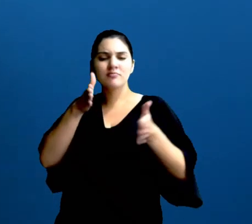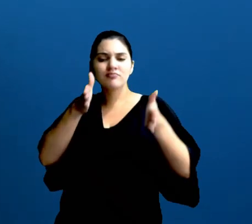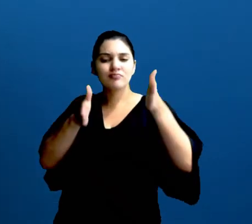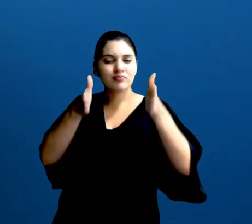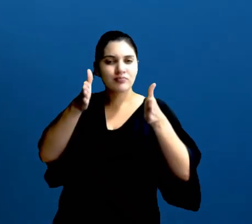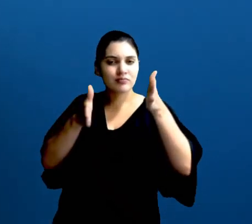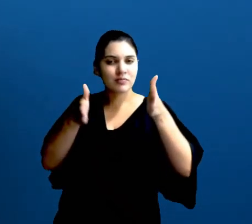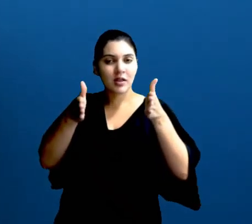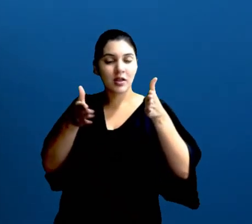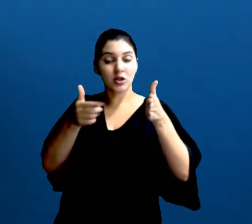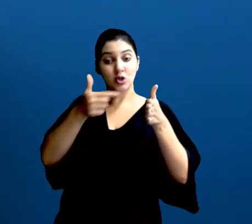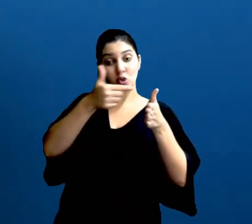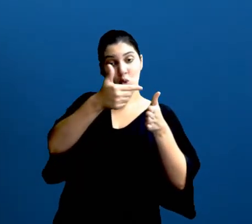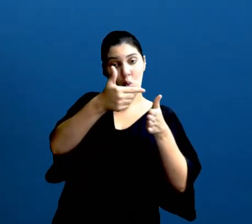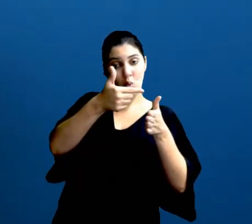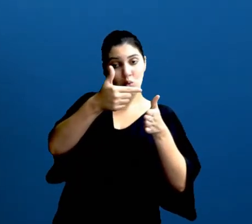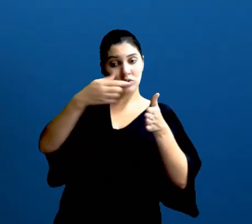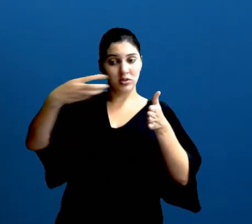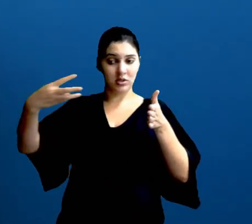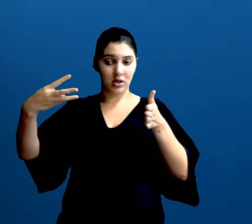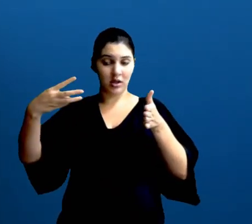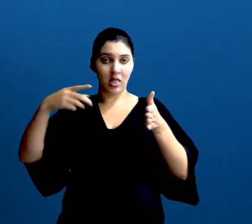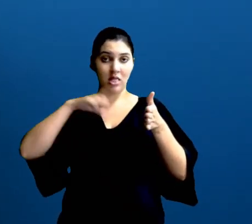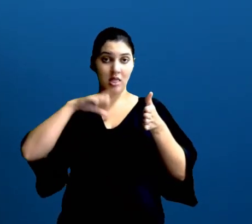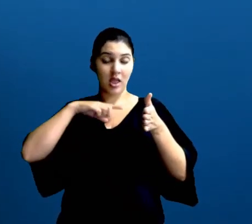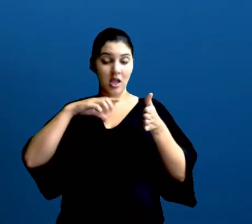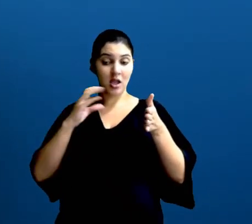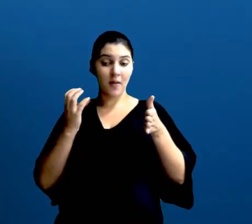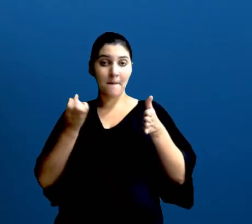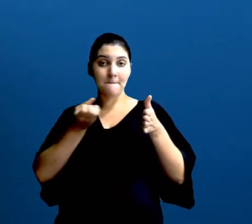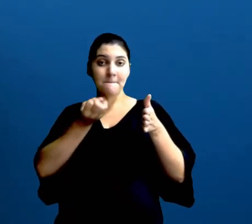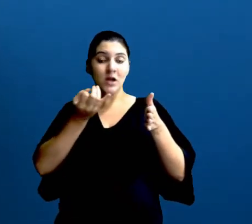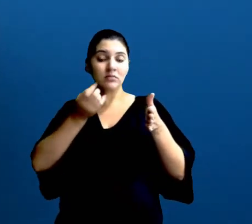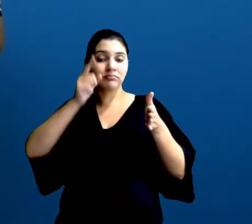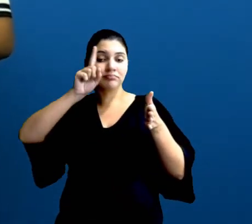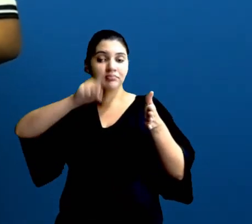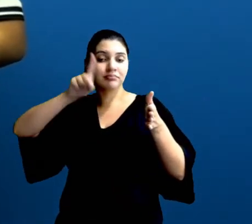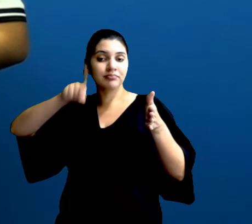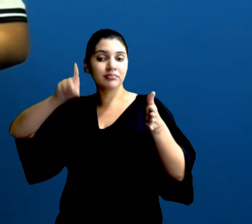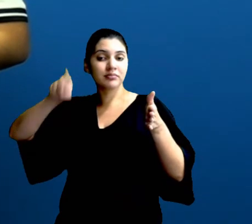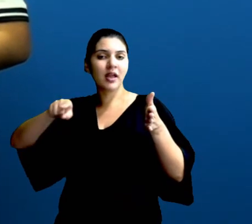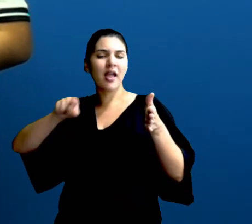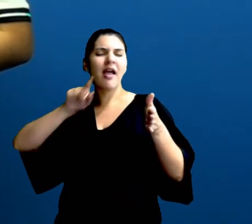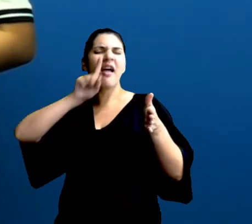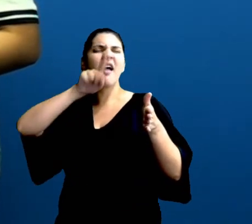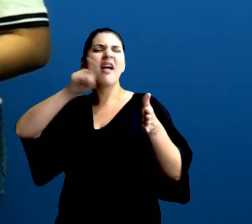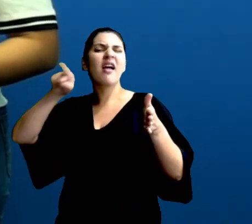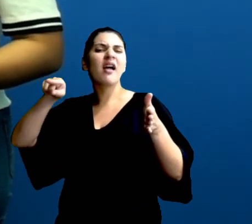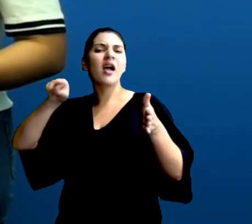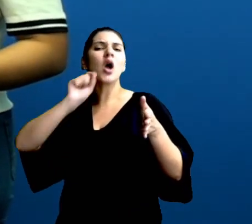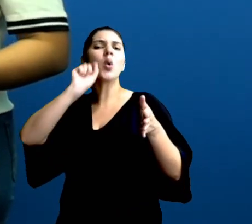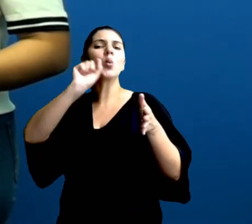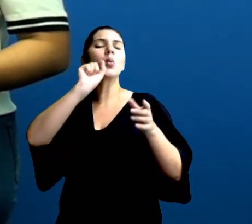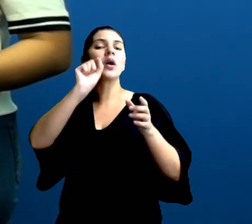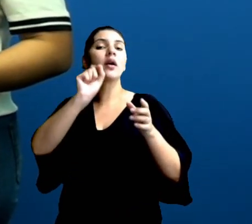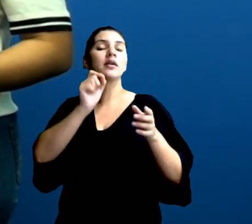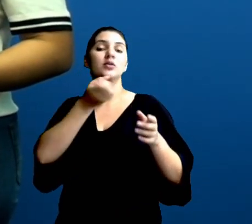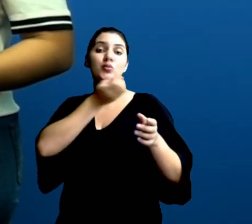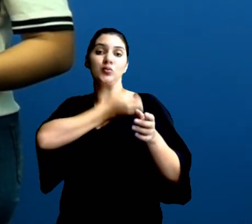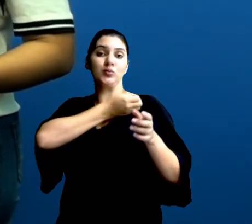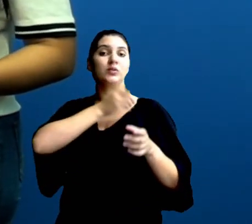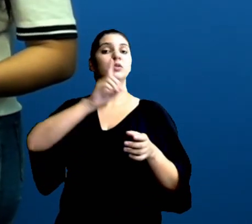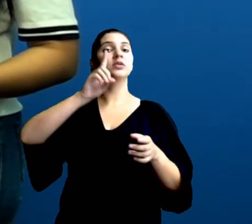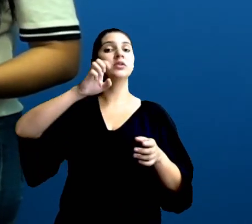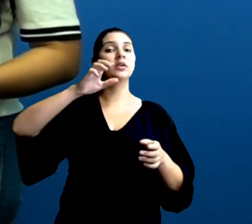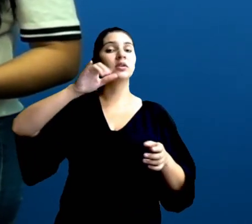de 2 e de 3. Vários tracinhos no meio. Esses tracinhos são quem? São os números